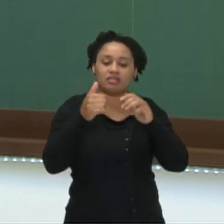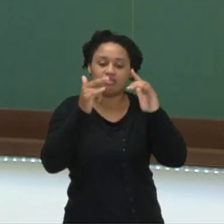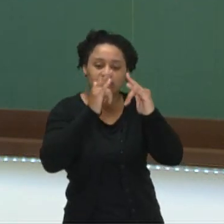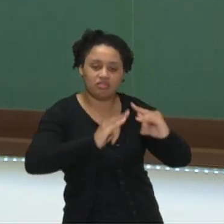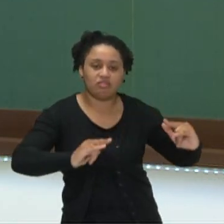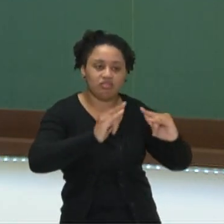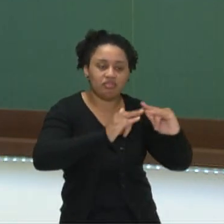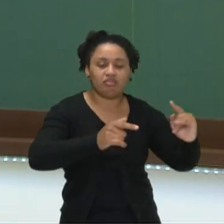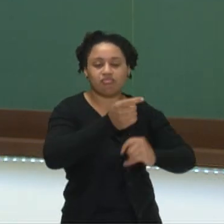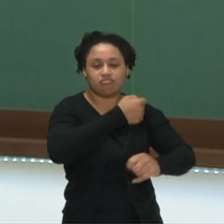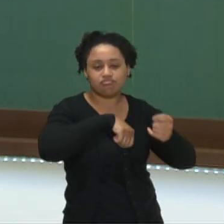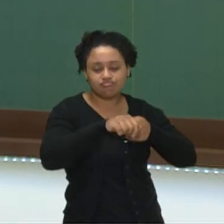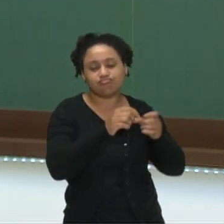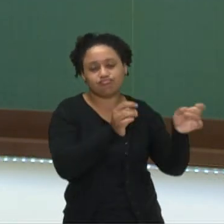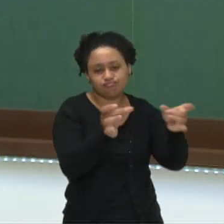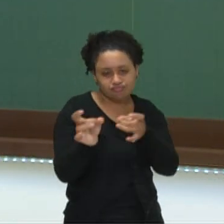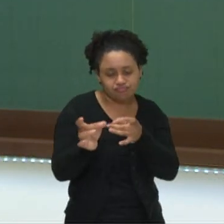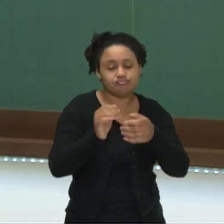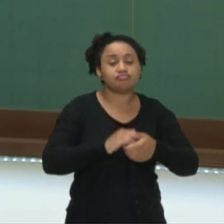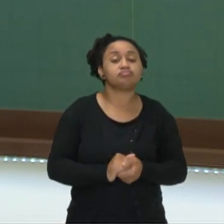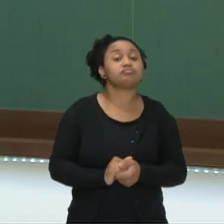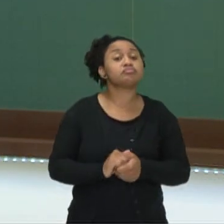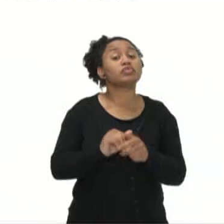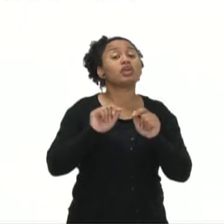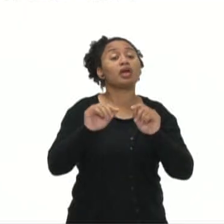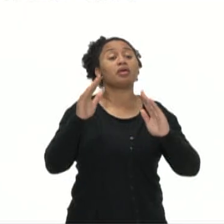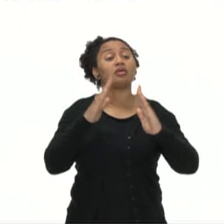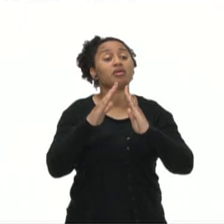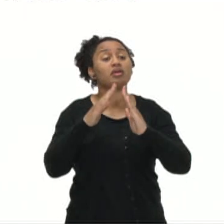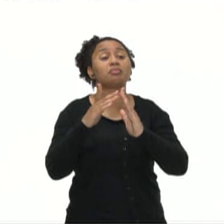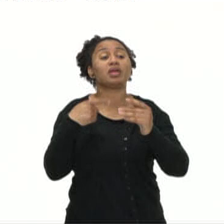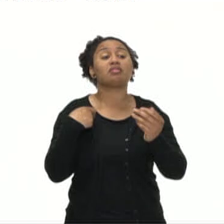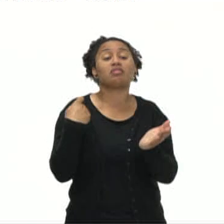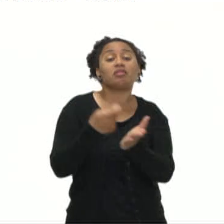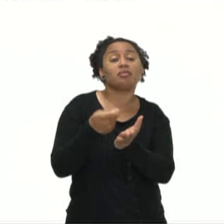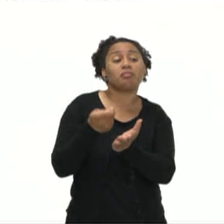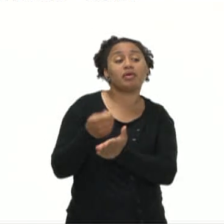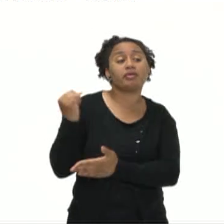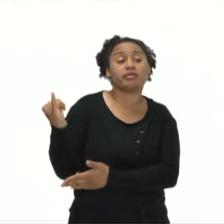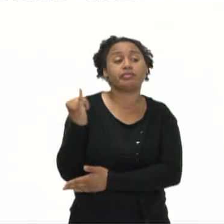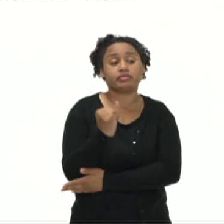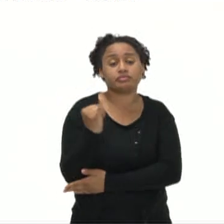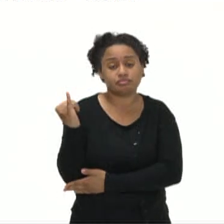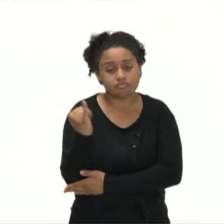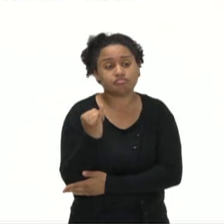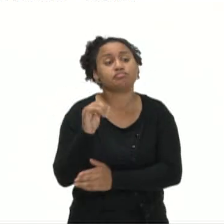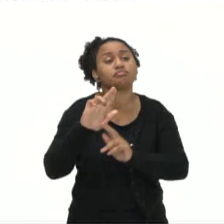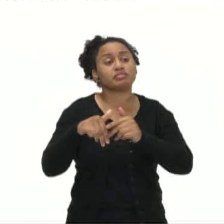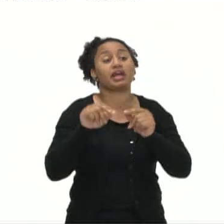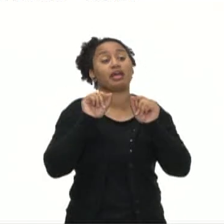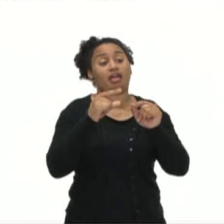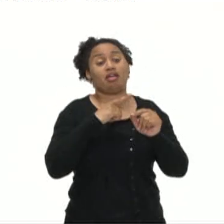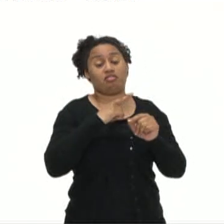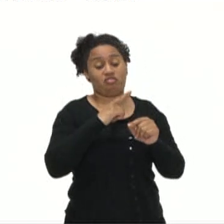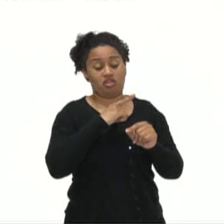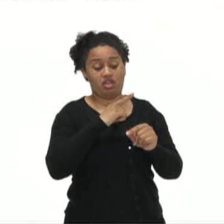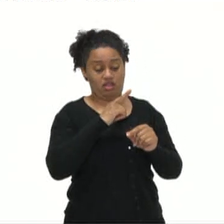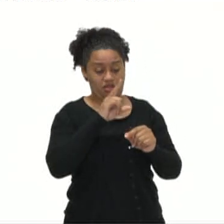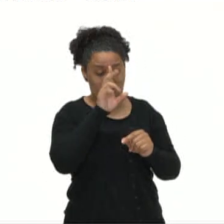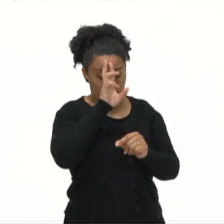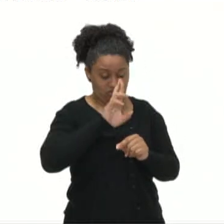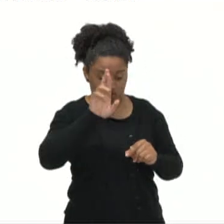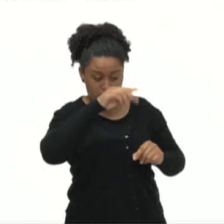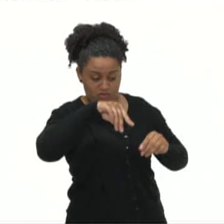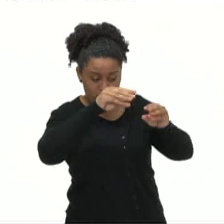feiras comerciais, né? E os moradores, eles tinham que pagar impostos, então, para esses donos ali das terras,